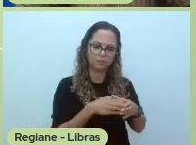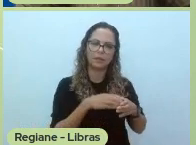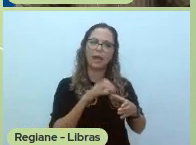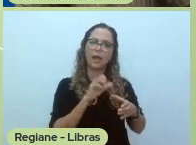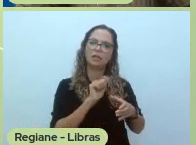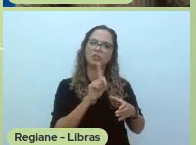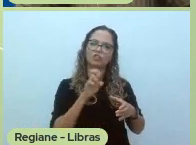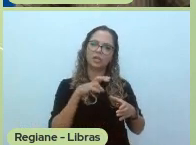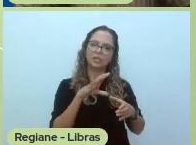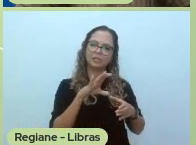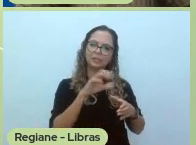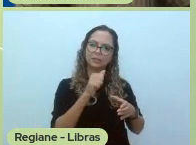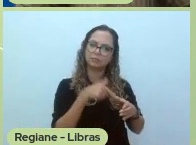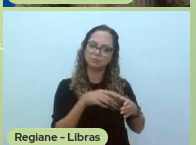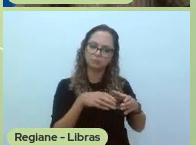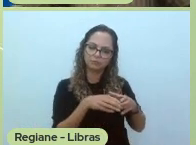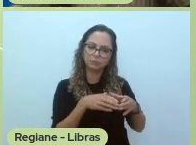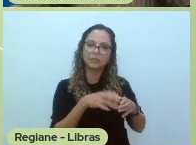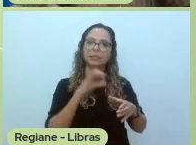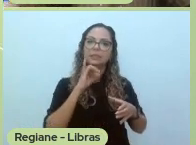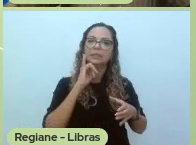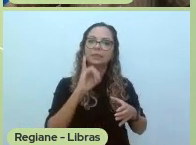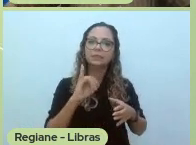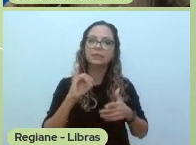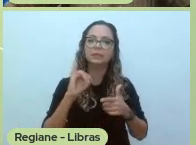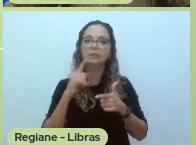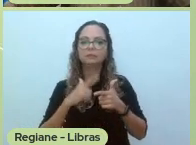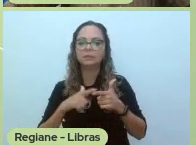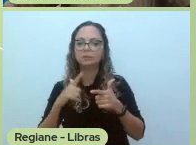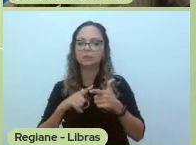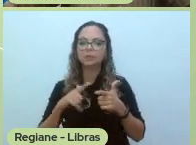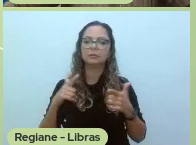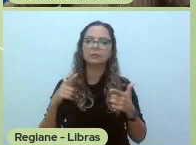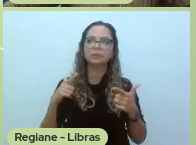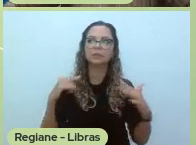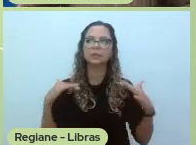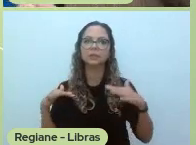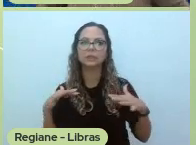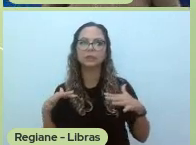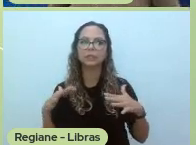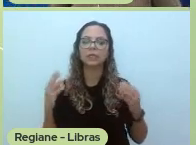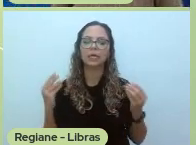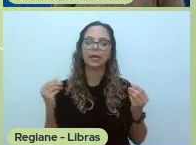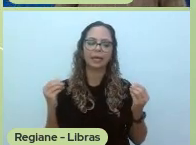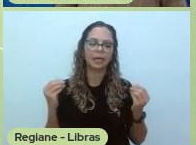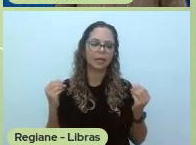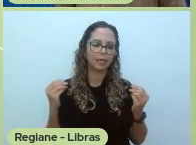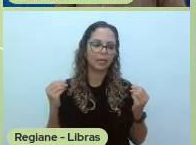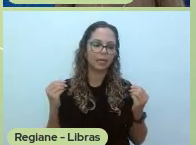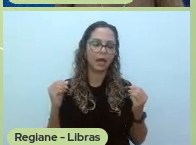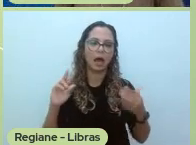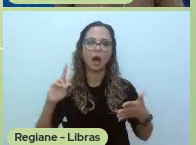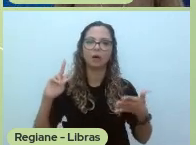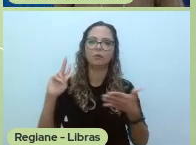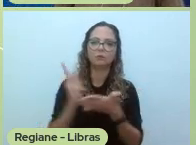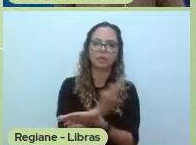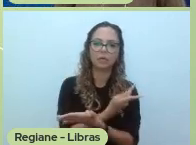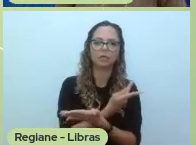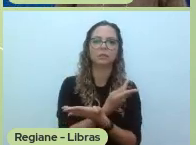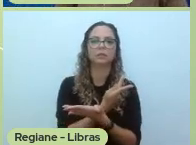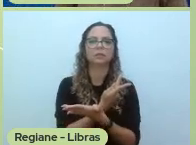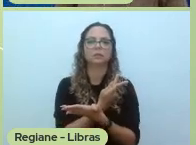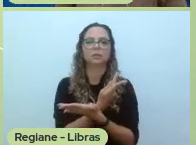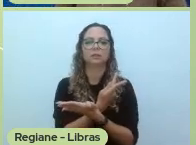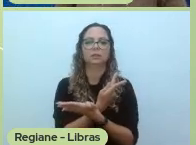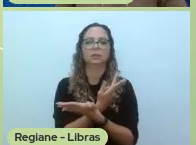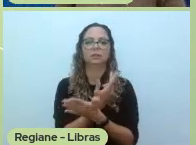se existe uma crise, Samuel, a gente tem que... Uma crise, digamos assim, uma situação de comunicação